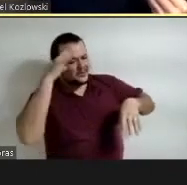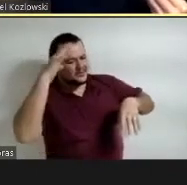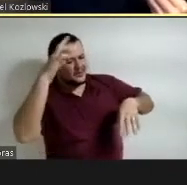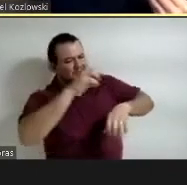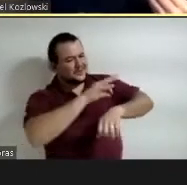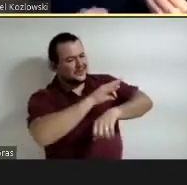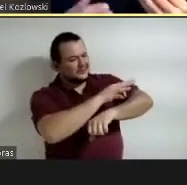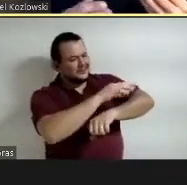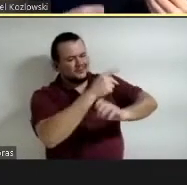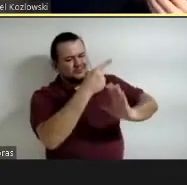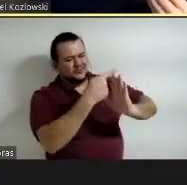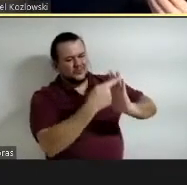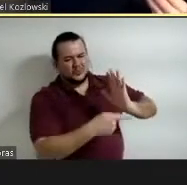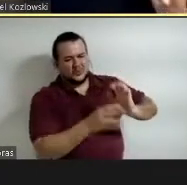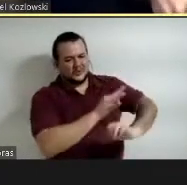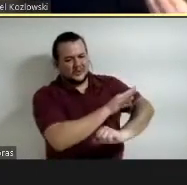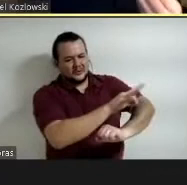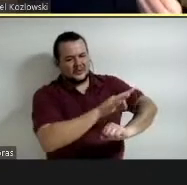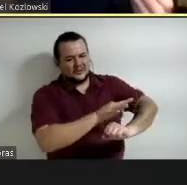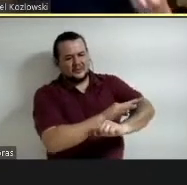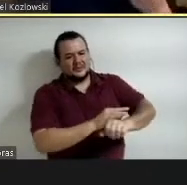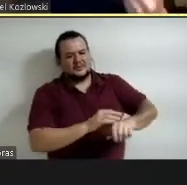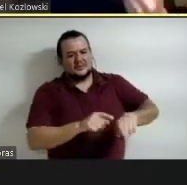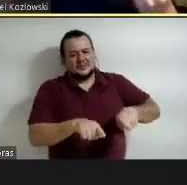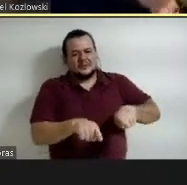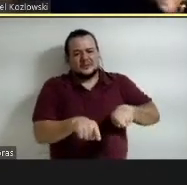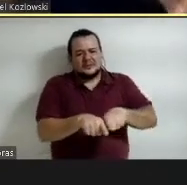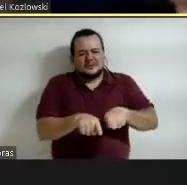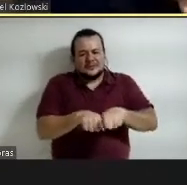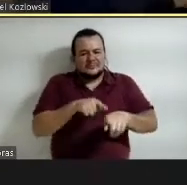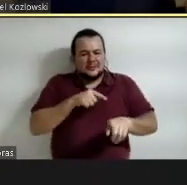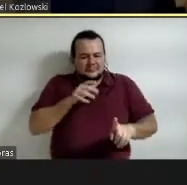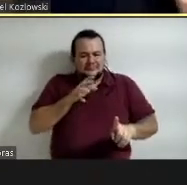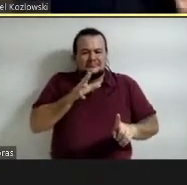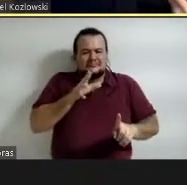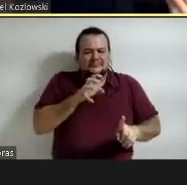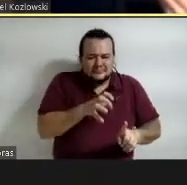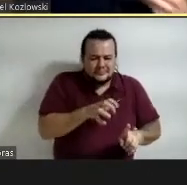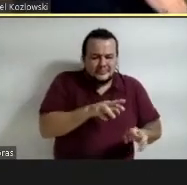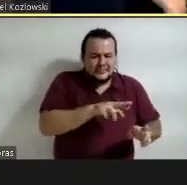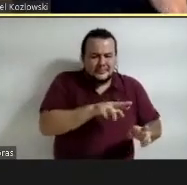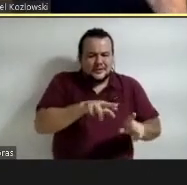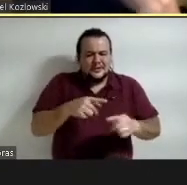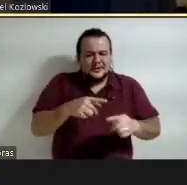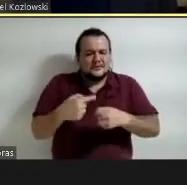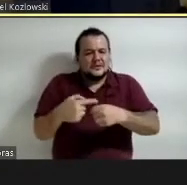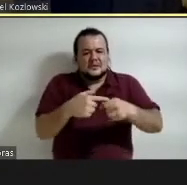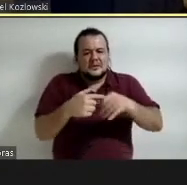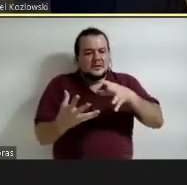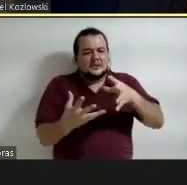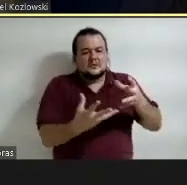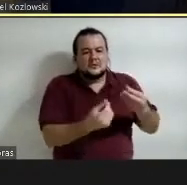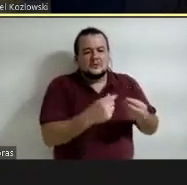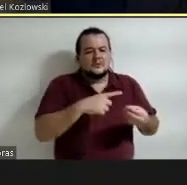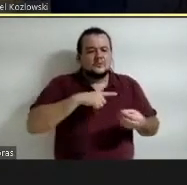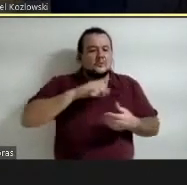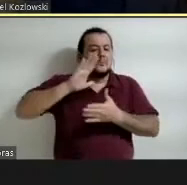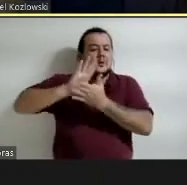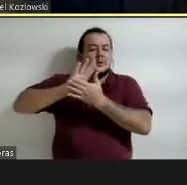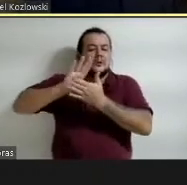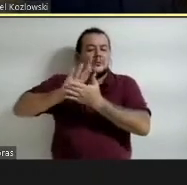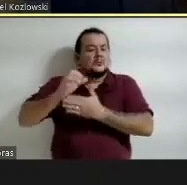que, de fato, interviu em diversas cidades no mundo, propondo novos planos de